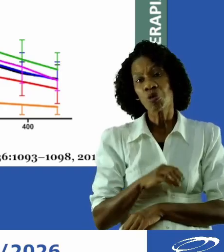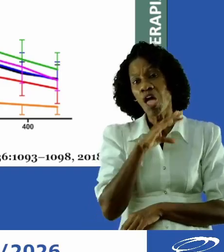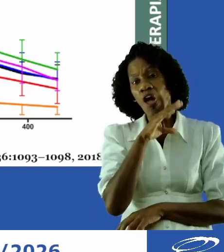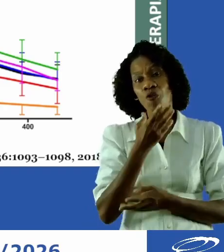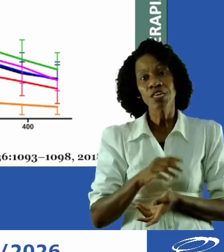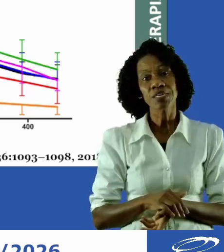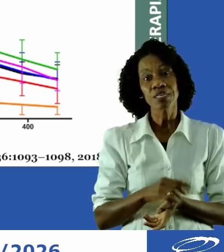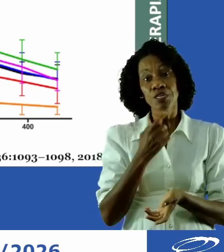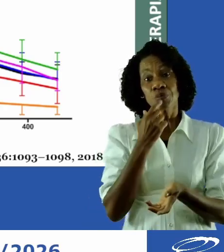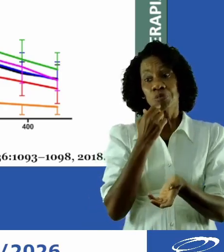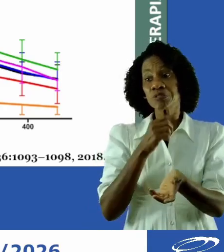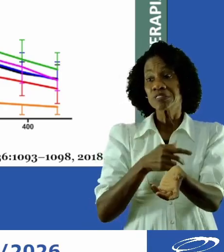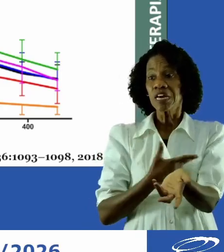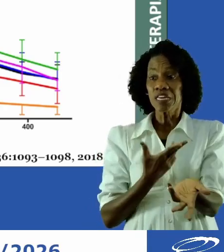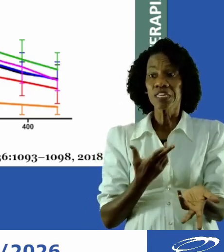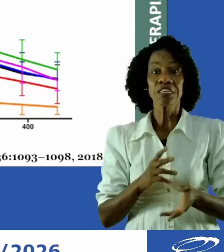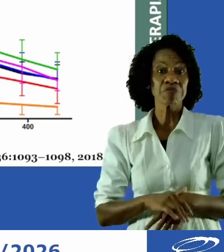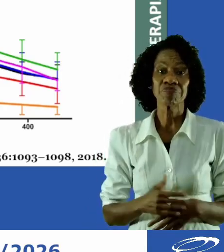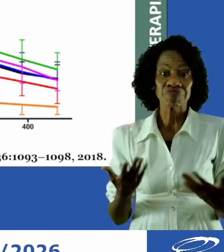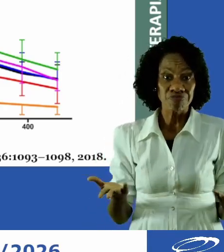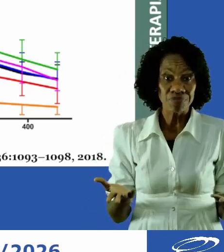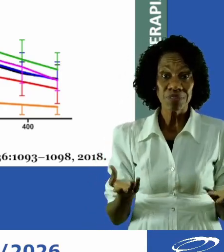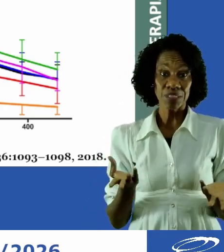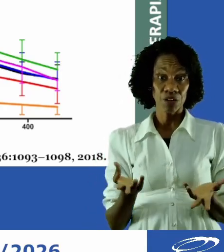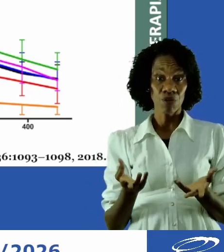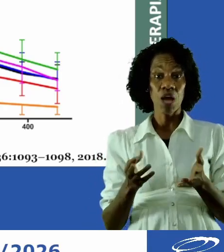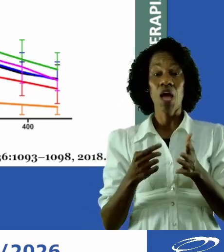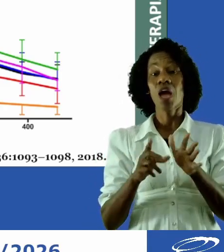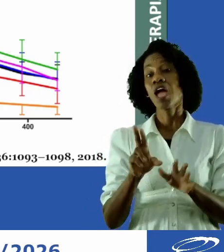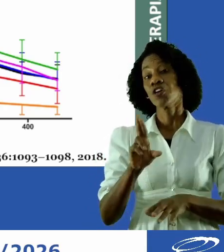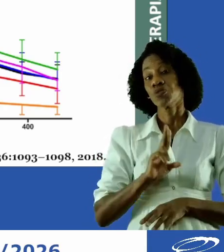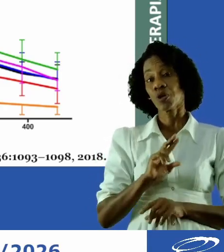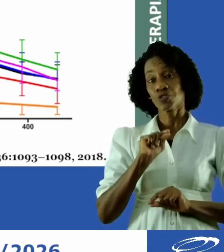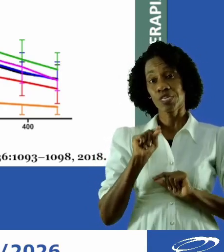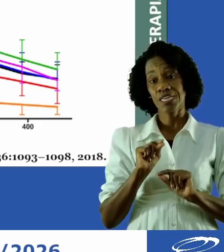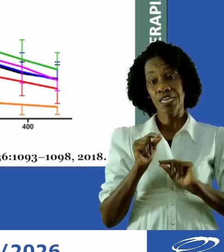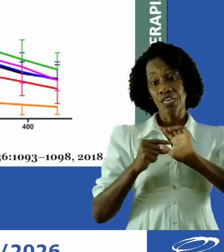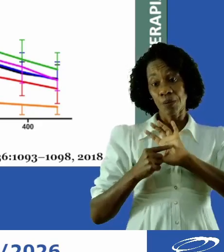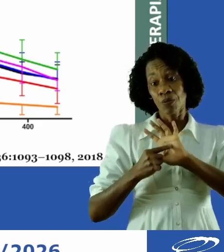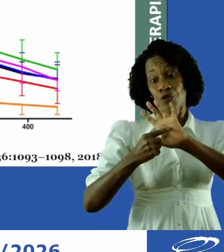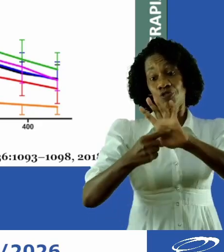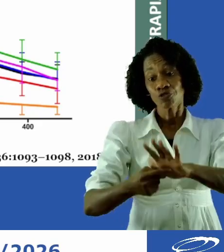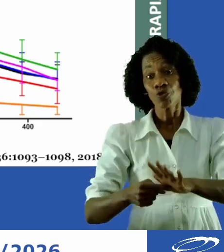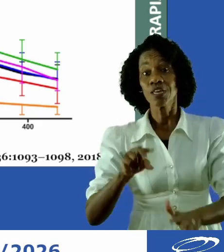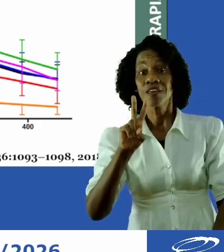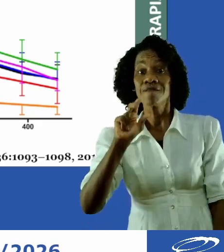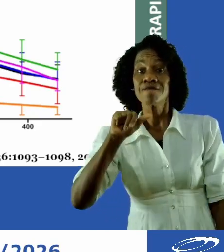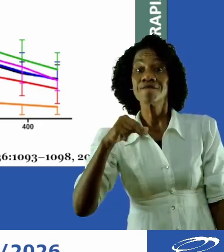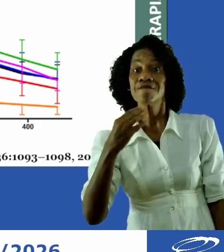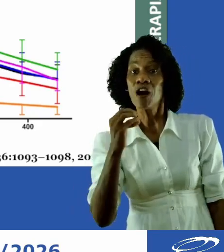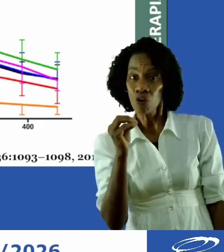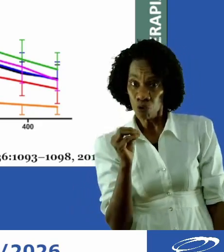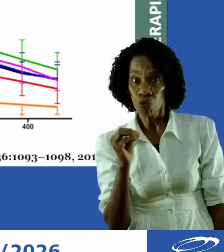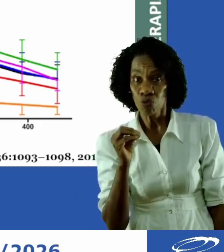está a resposta, sem dúvida nenhuma. O mesmo grupo do Medsbull, lá da Dinamarca, mostrando que quando você faz vancomicina, mesmo